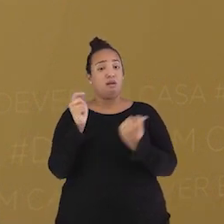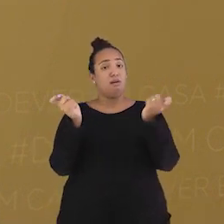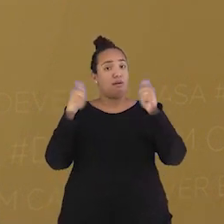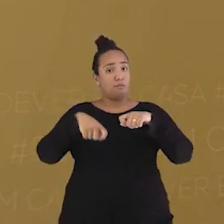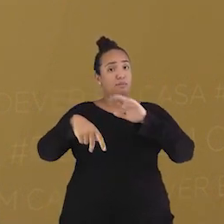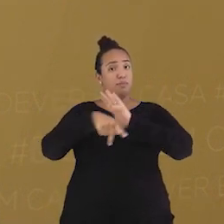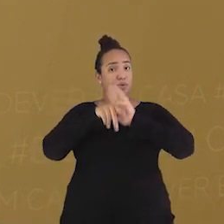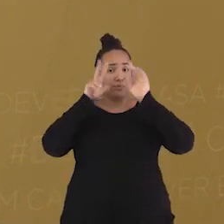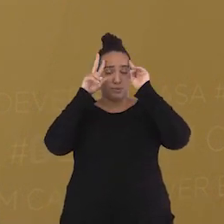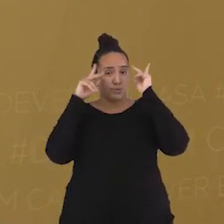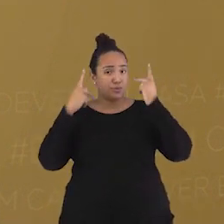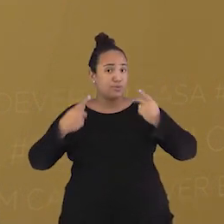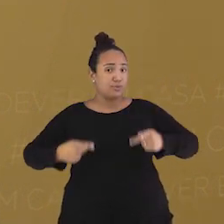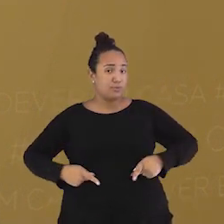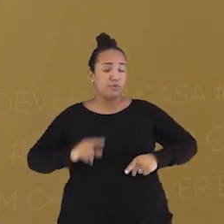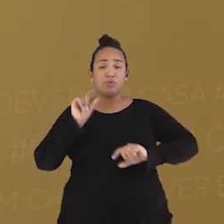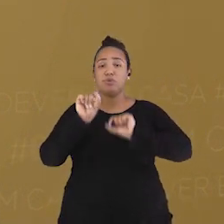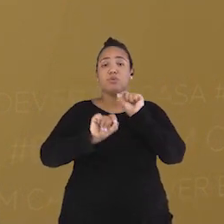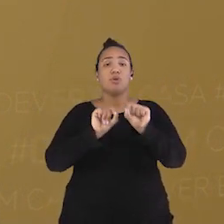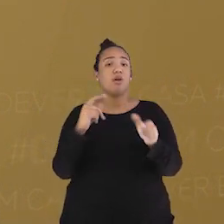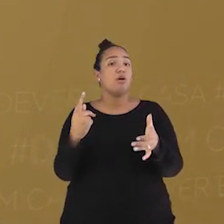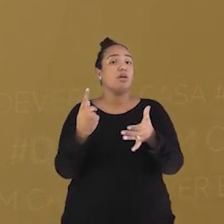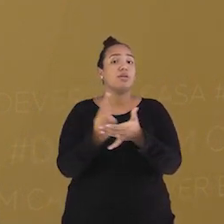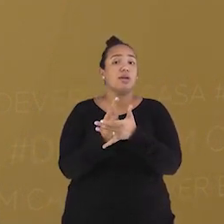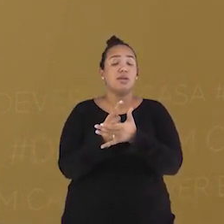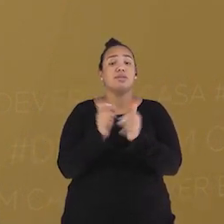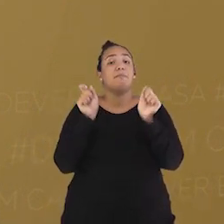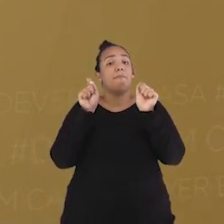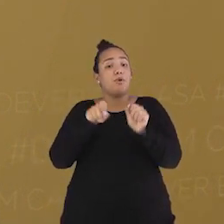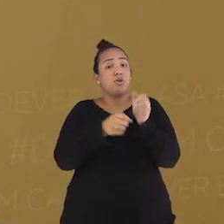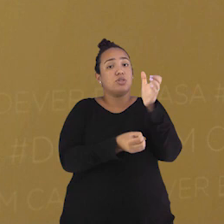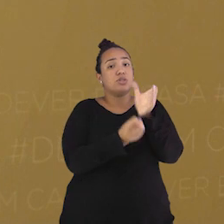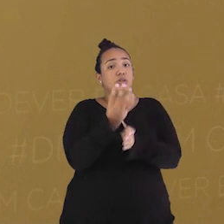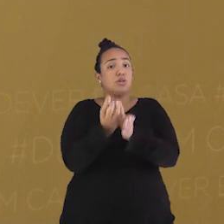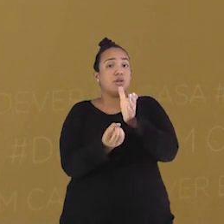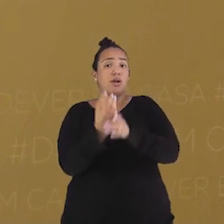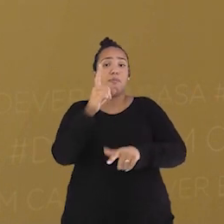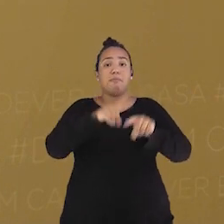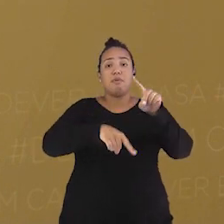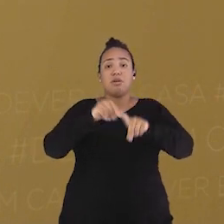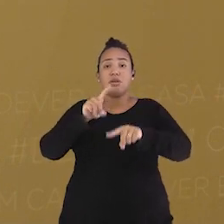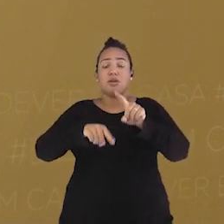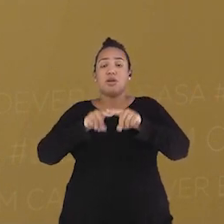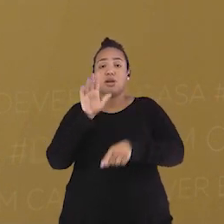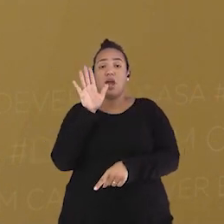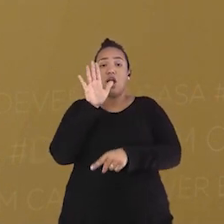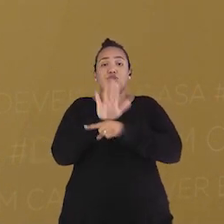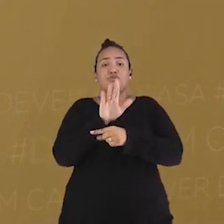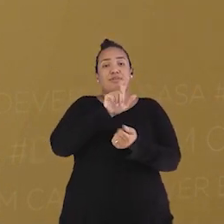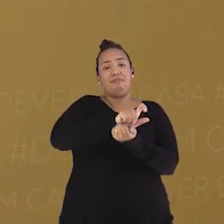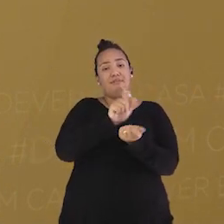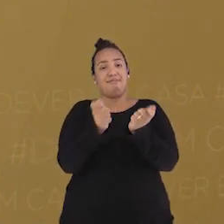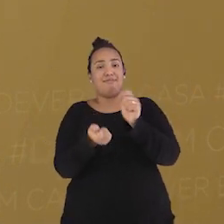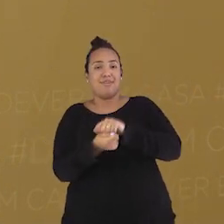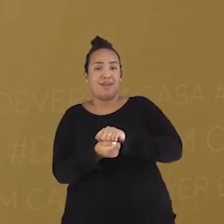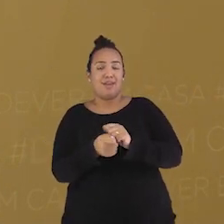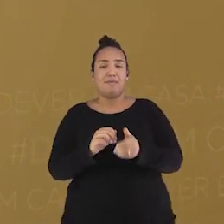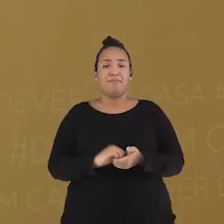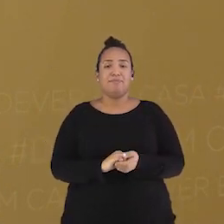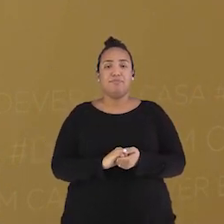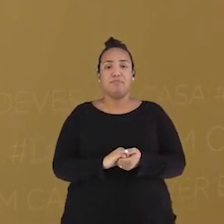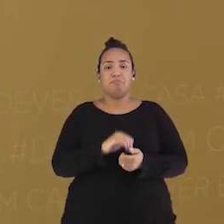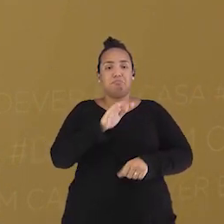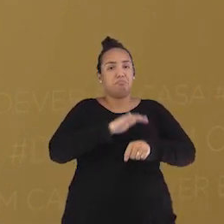possibilita criar objetos que o permitem sobreviver em condições adversas. Desde a fabricação